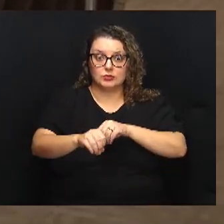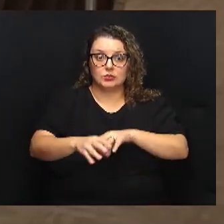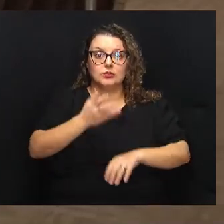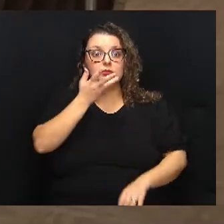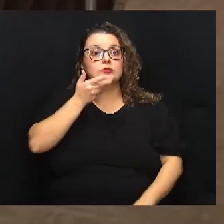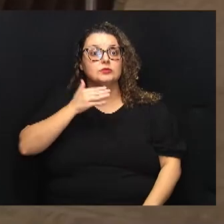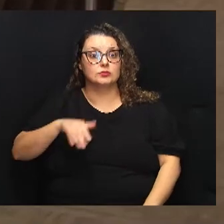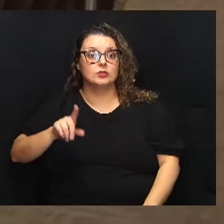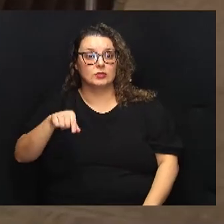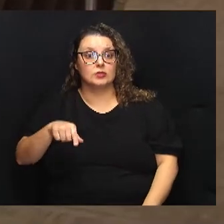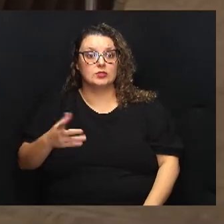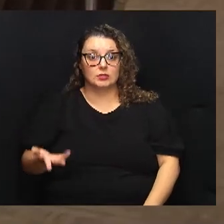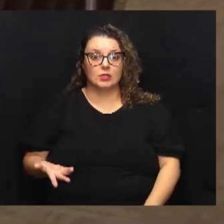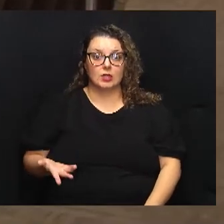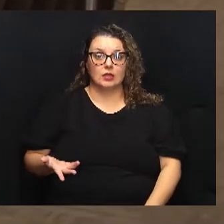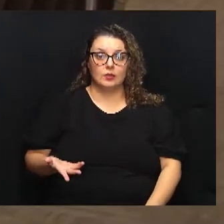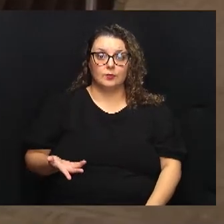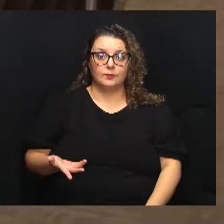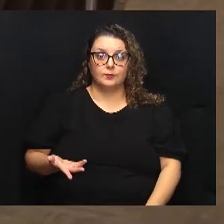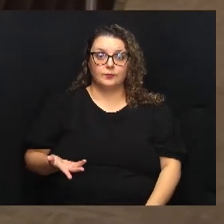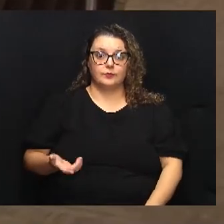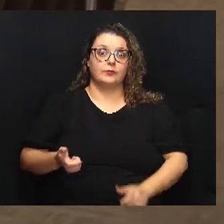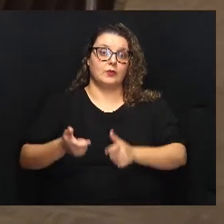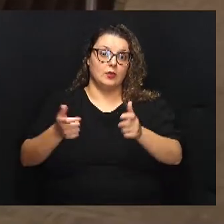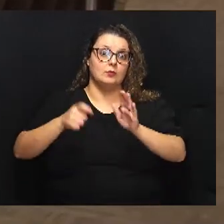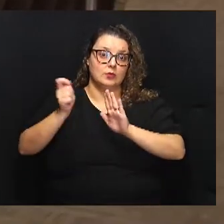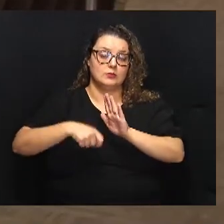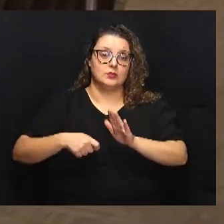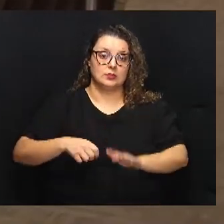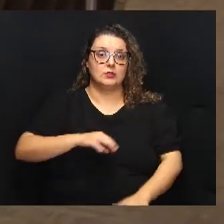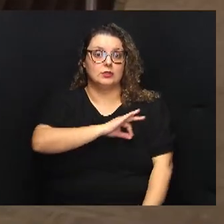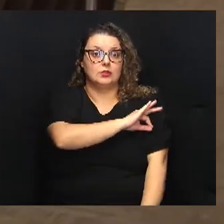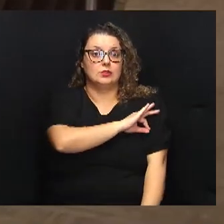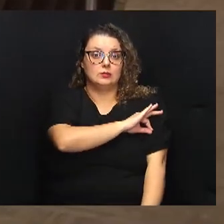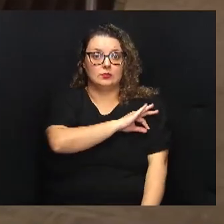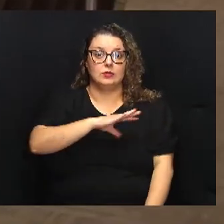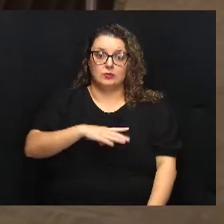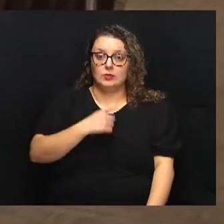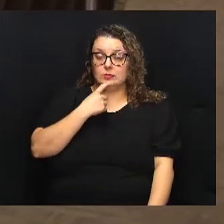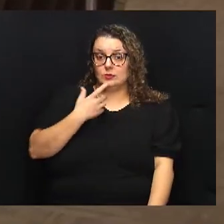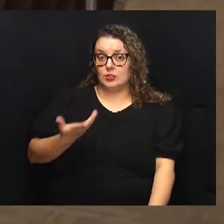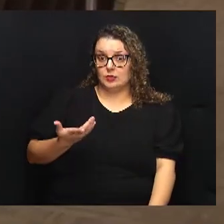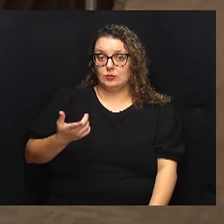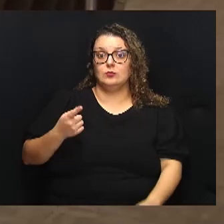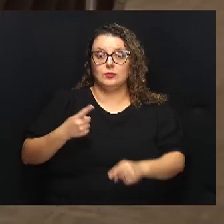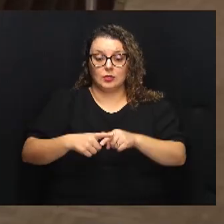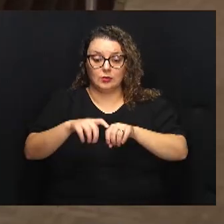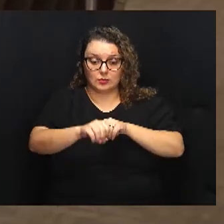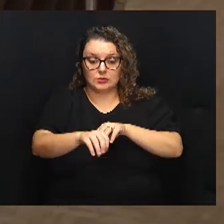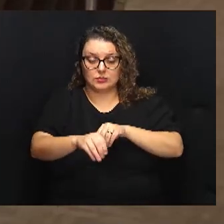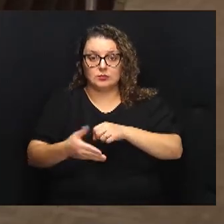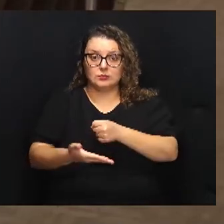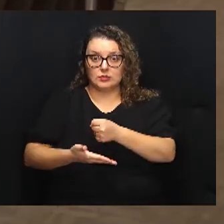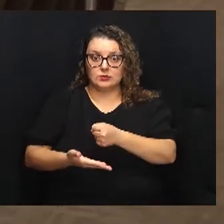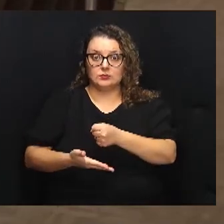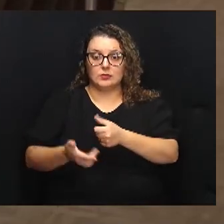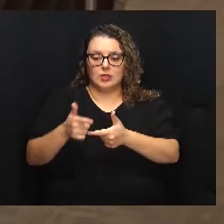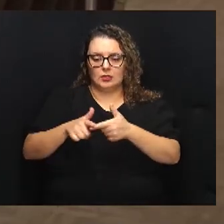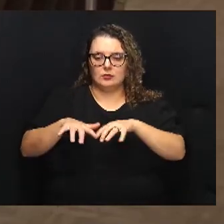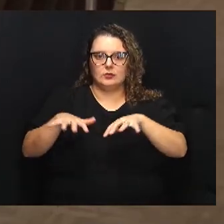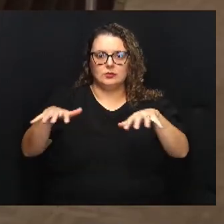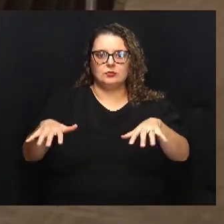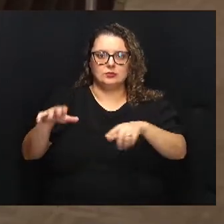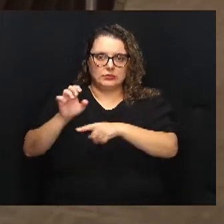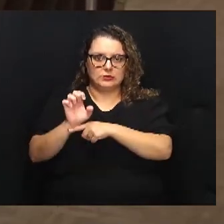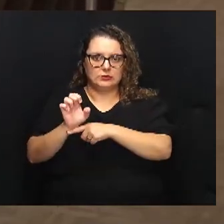que é uma pasta que é de maior competência da Prefeitura Municipal, né, porque o ensino fundamental ainda é dividido com o Estado,